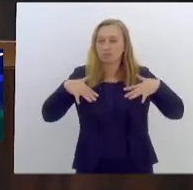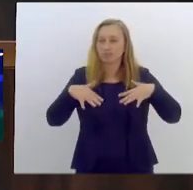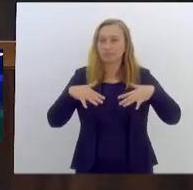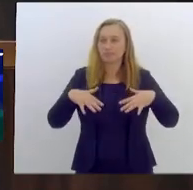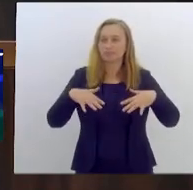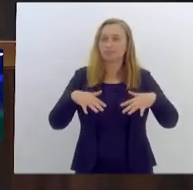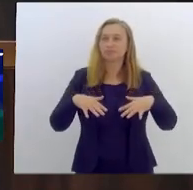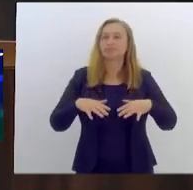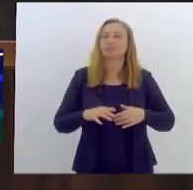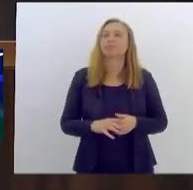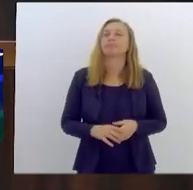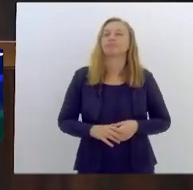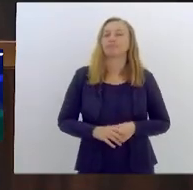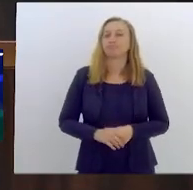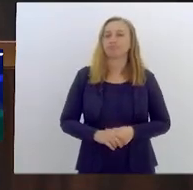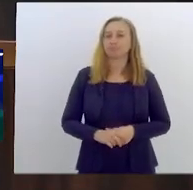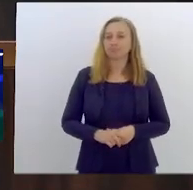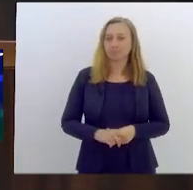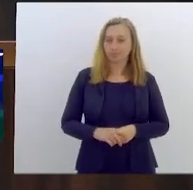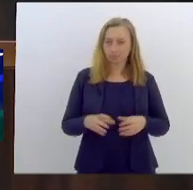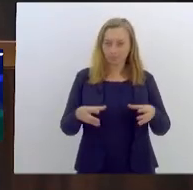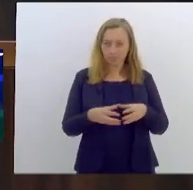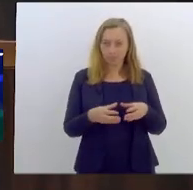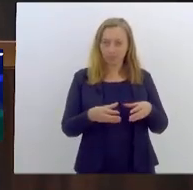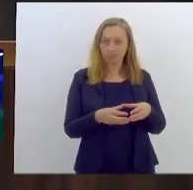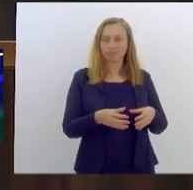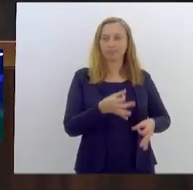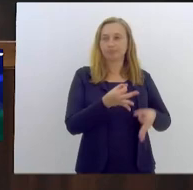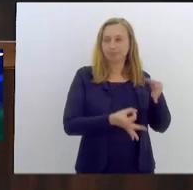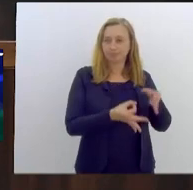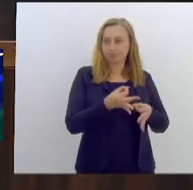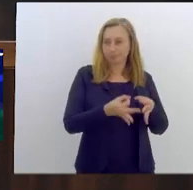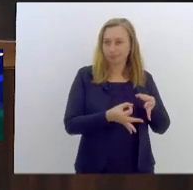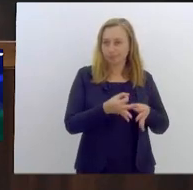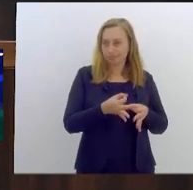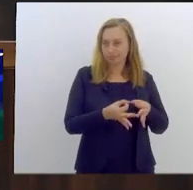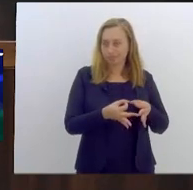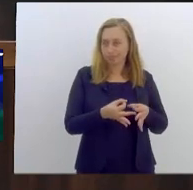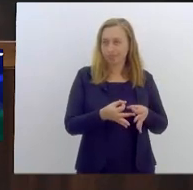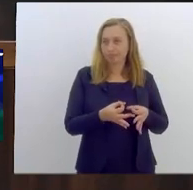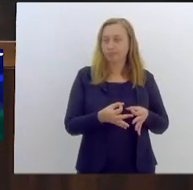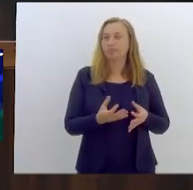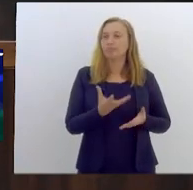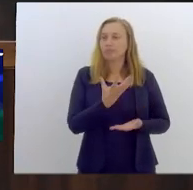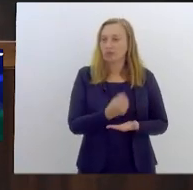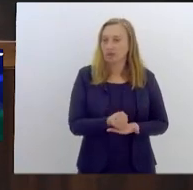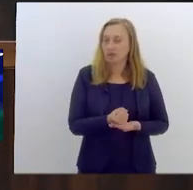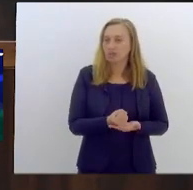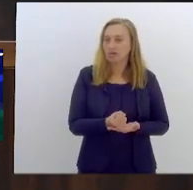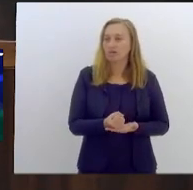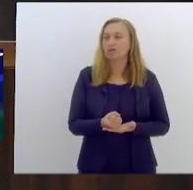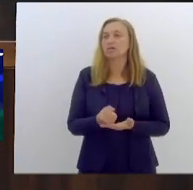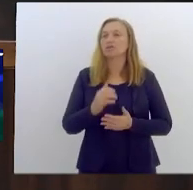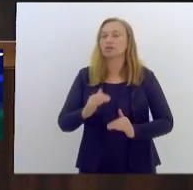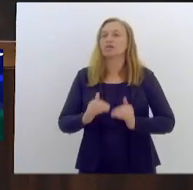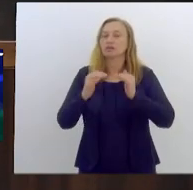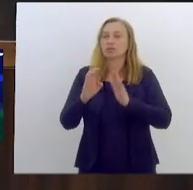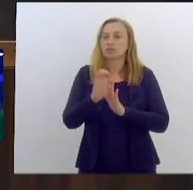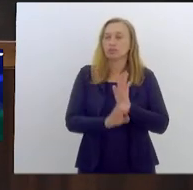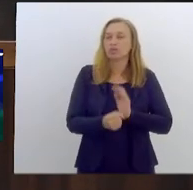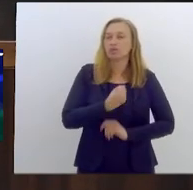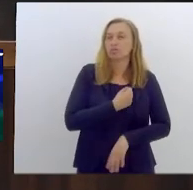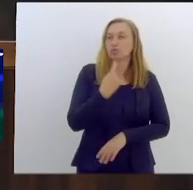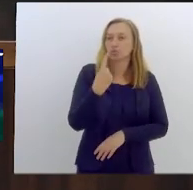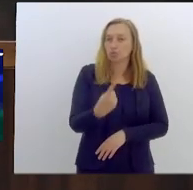Novos pareceres, as emendas de plenário das comissões de Constituição e Justiça, favorável, com subemendas, as emendas número